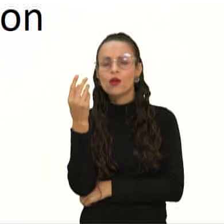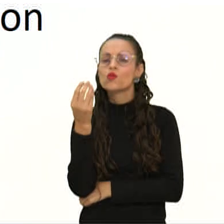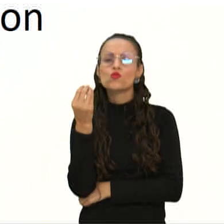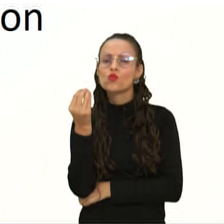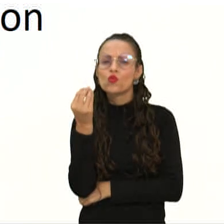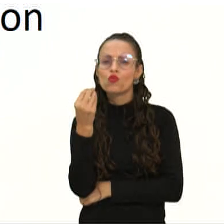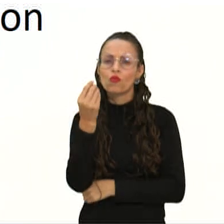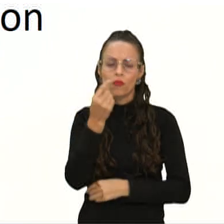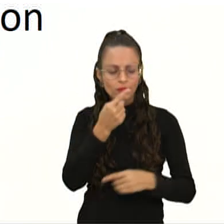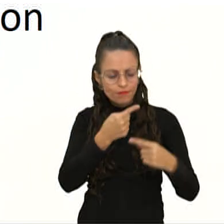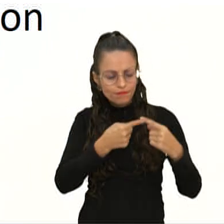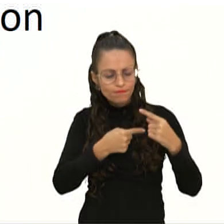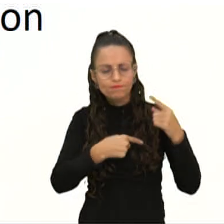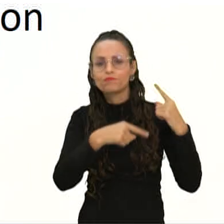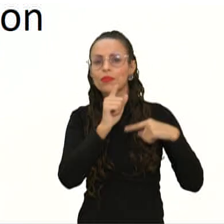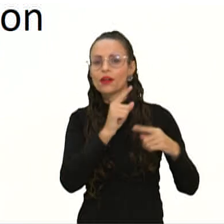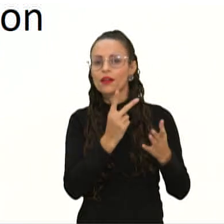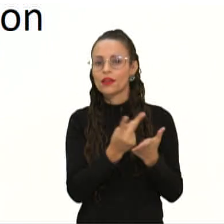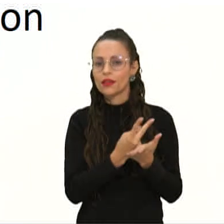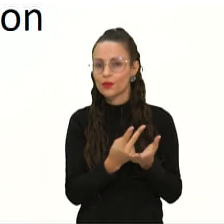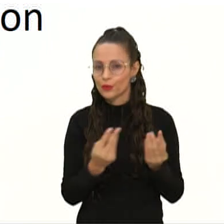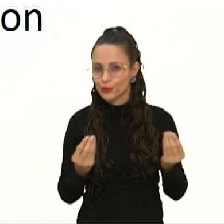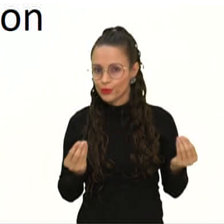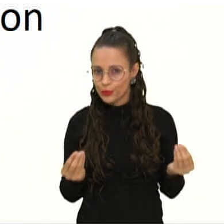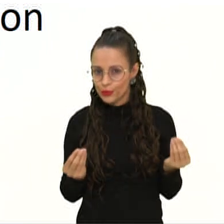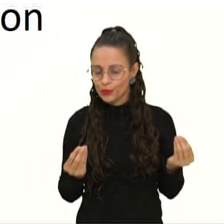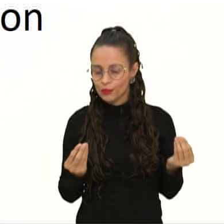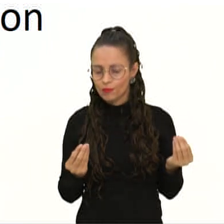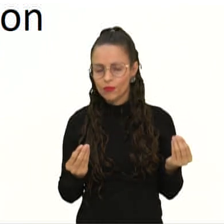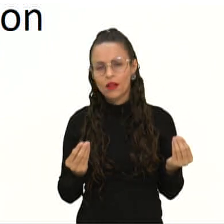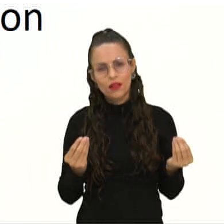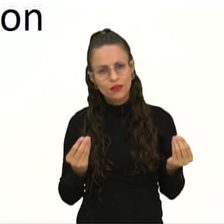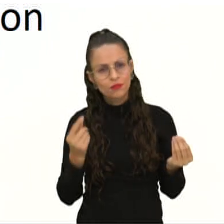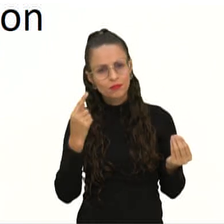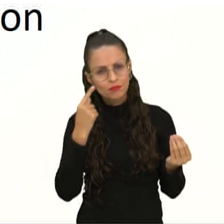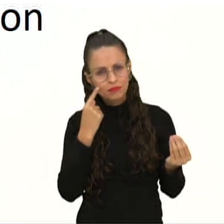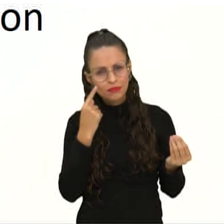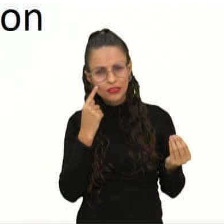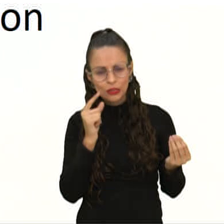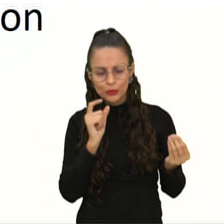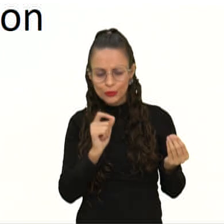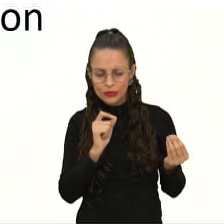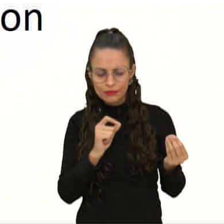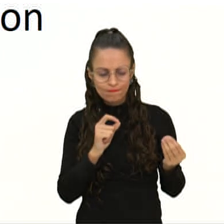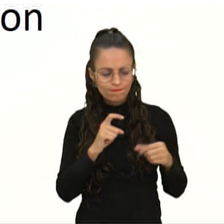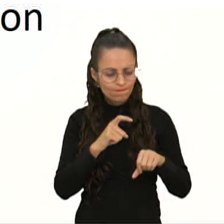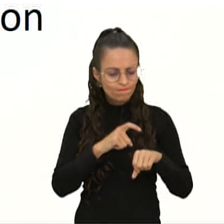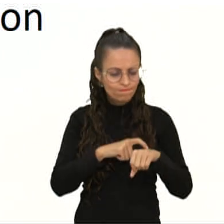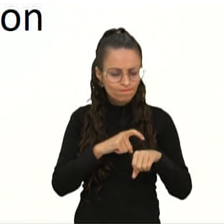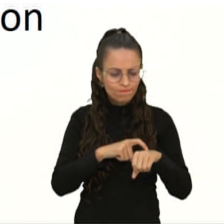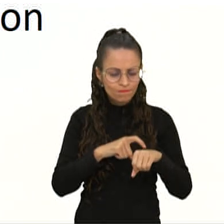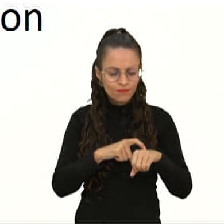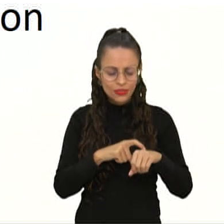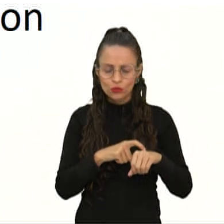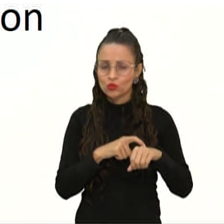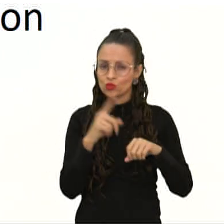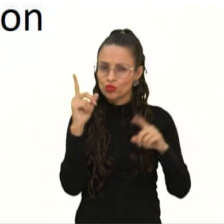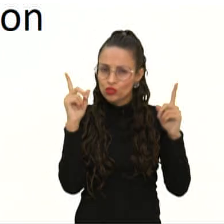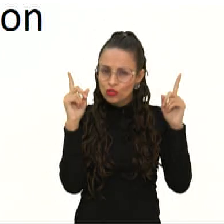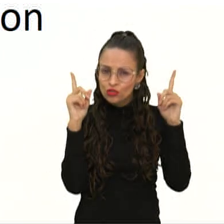um determinado erro, né? A gente sempre tem que pegar os pedaços daquele momento difícil e de dor,